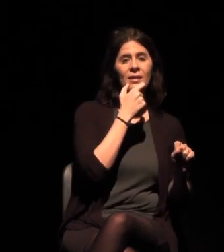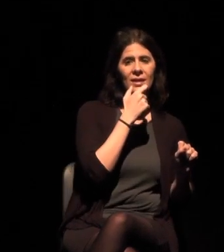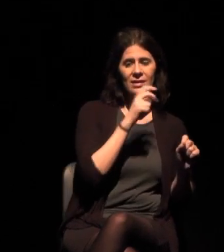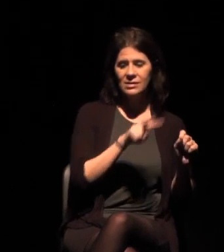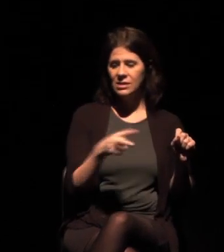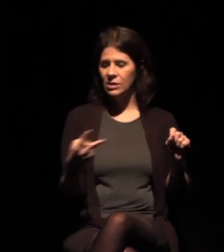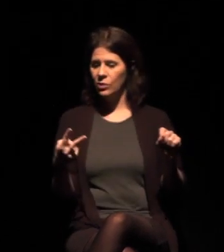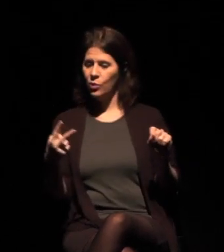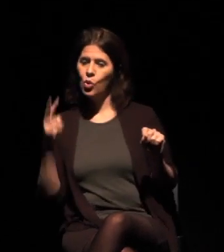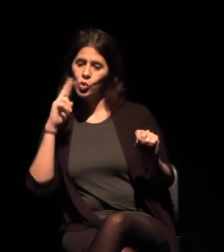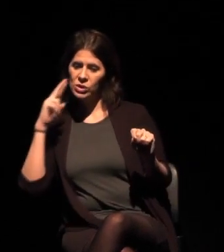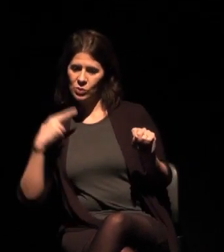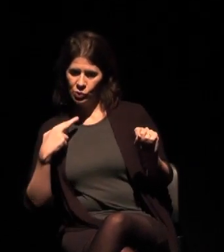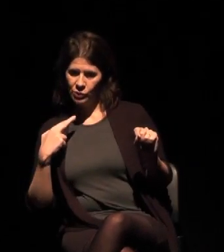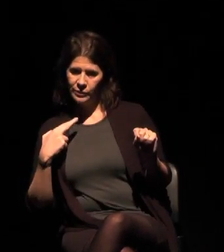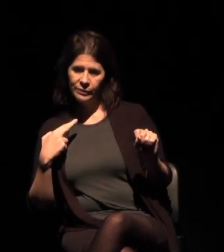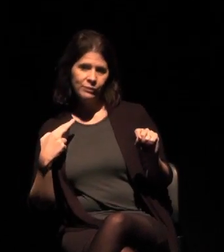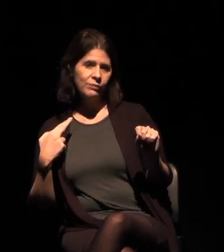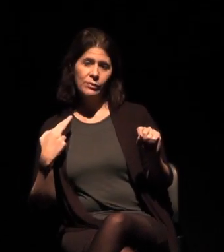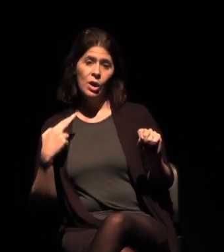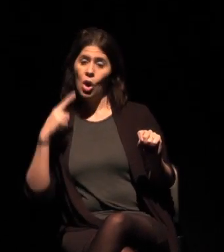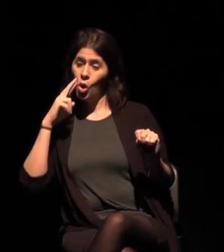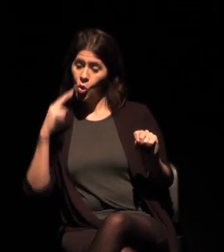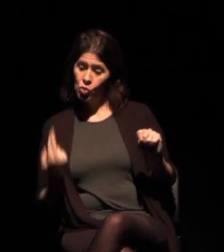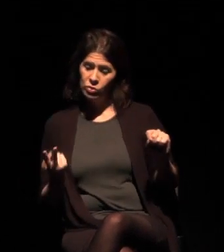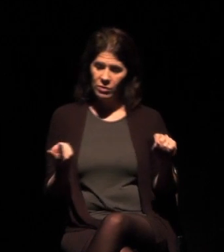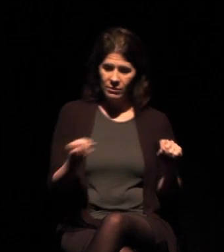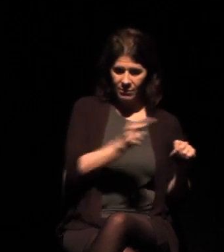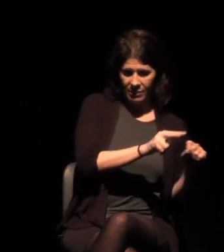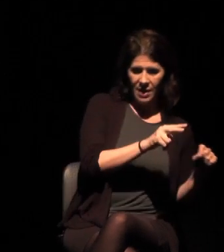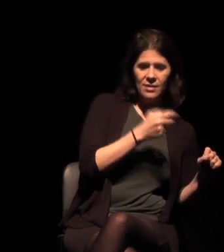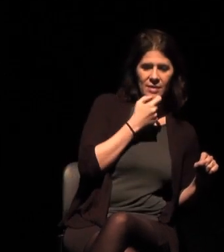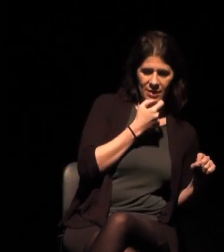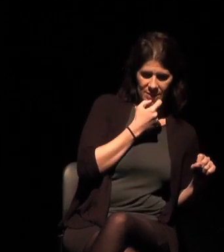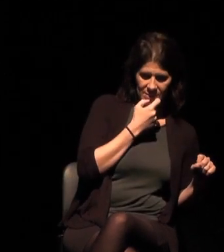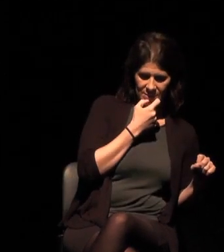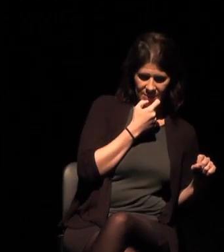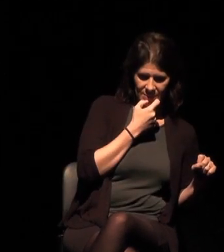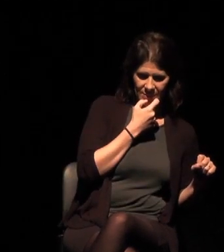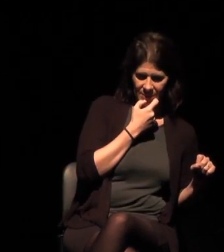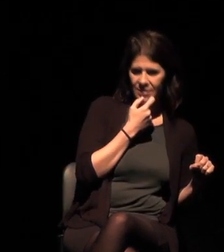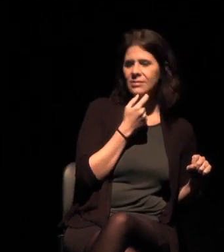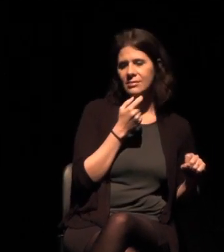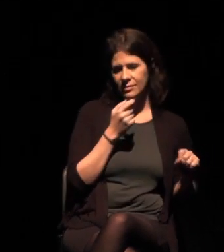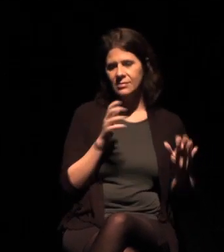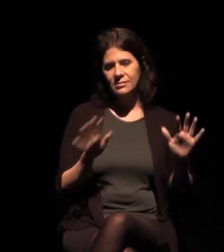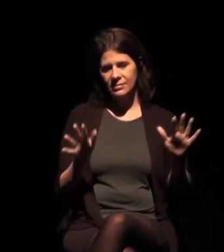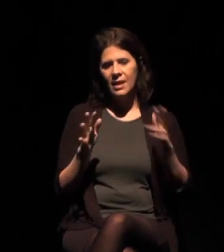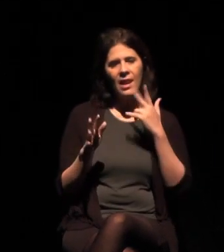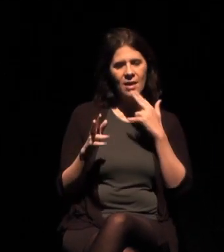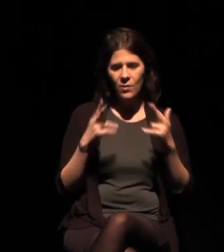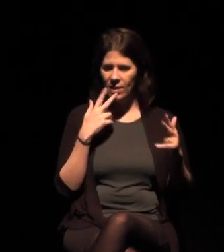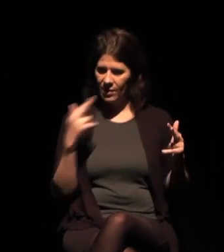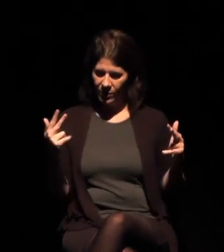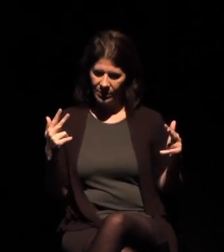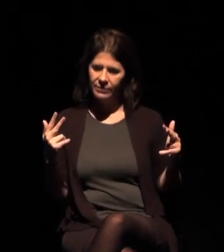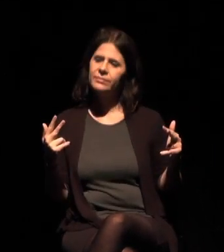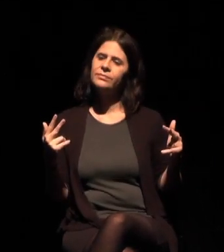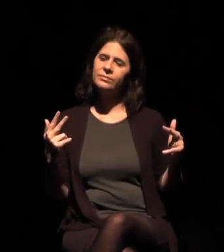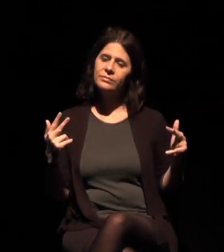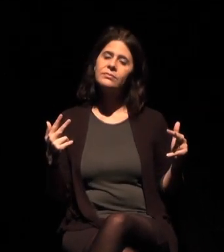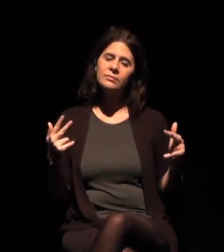que tinha um outro sistema que traduzida em russo para inglês ver e alguém escreveu uma frase e